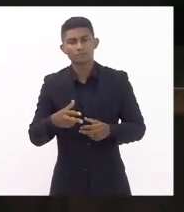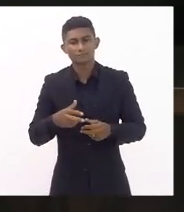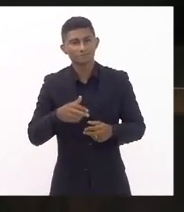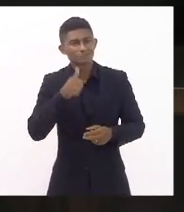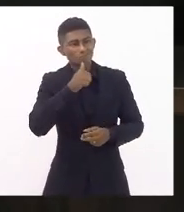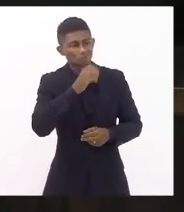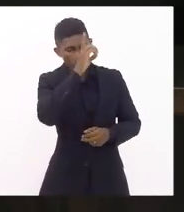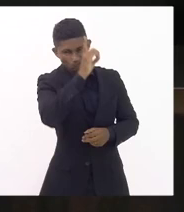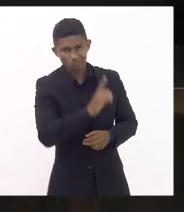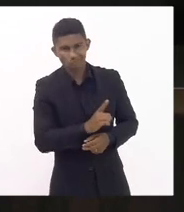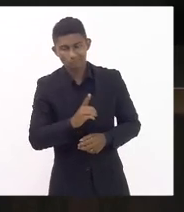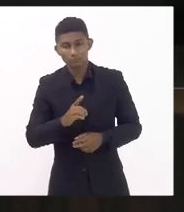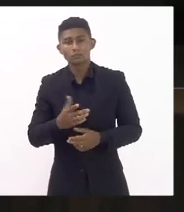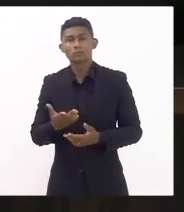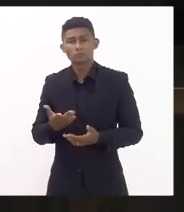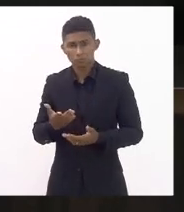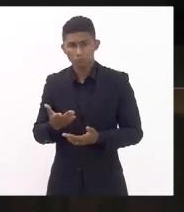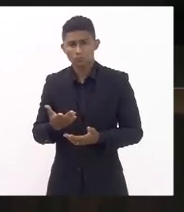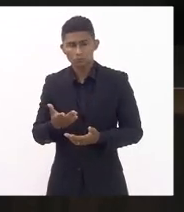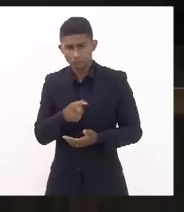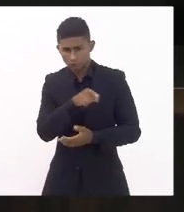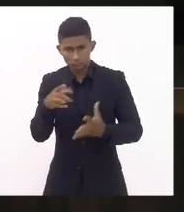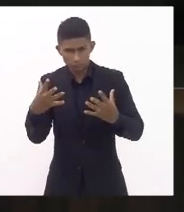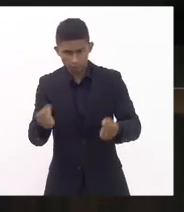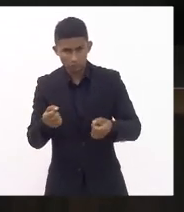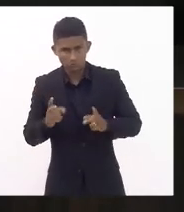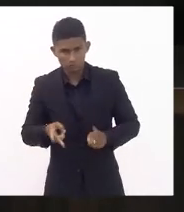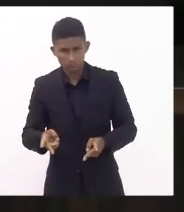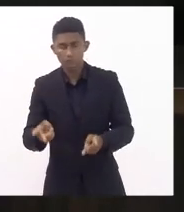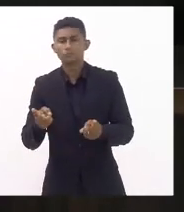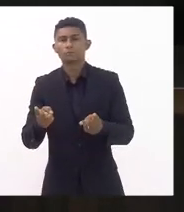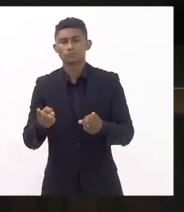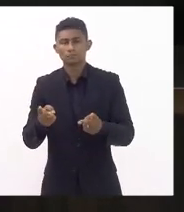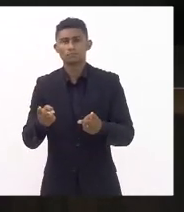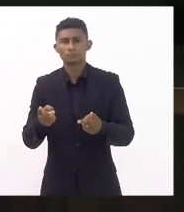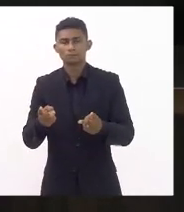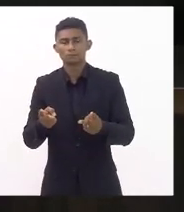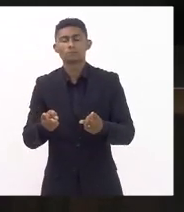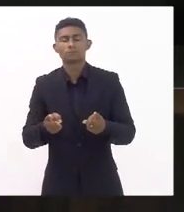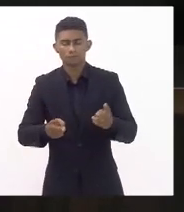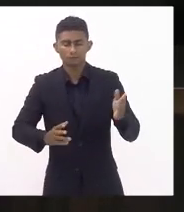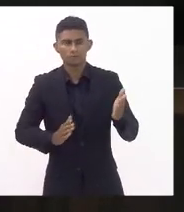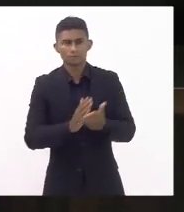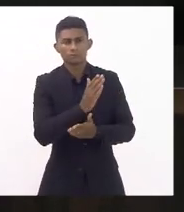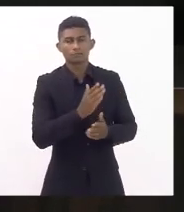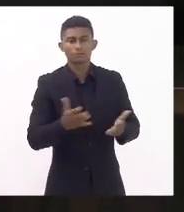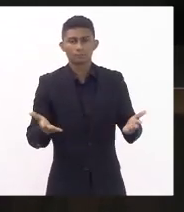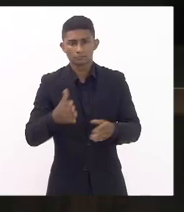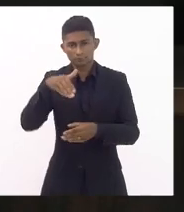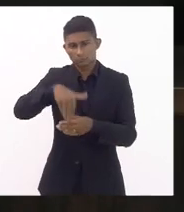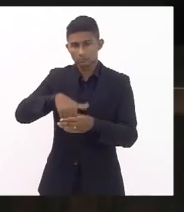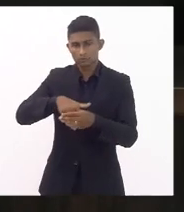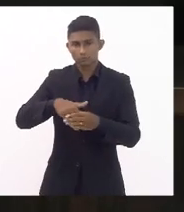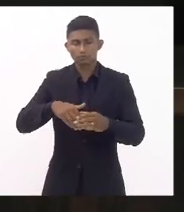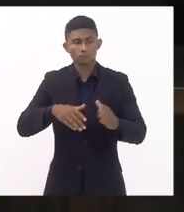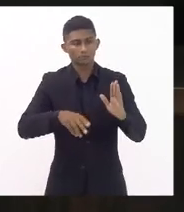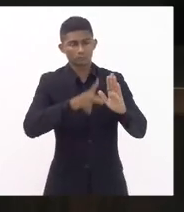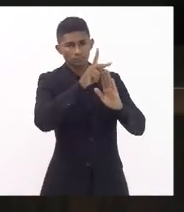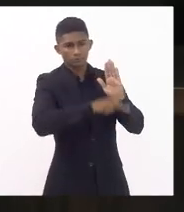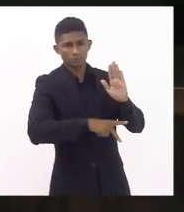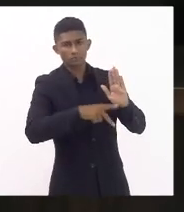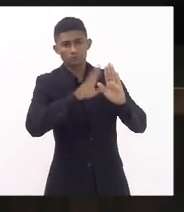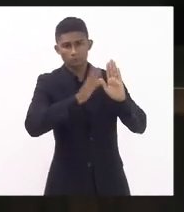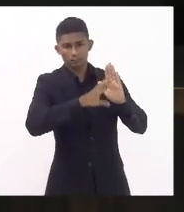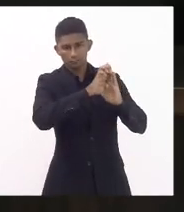da Mulher, com emenda. Senhores que aprovam, permaneçam como estão, aprovado. Em votação, projeto assim emendado. Senhores que